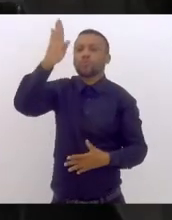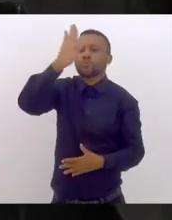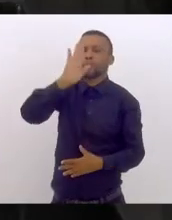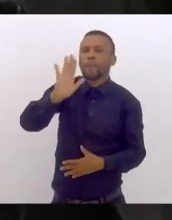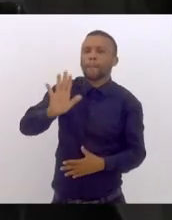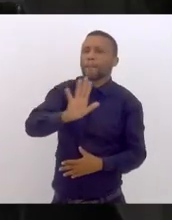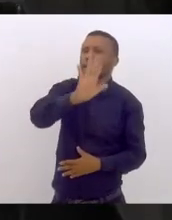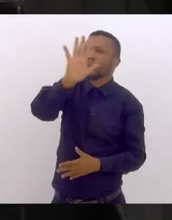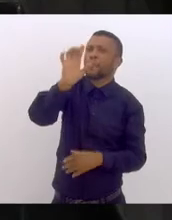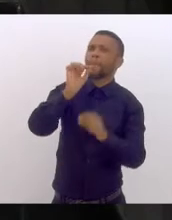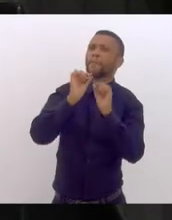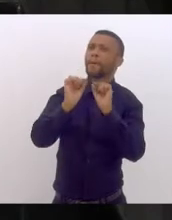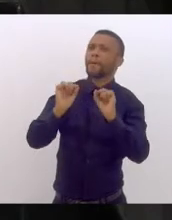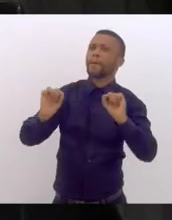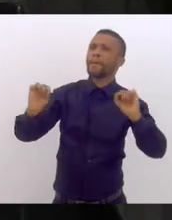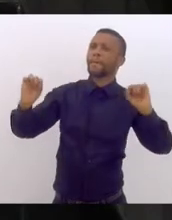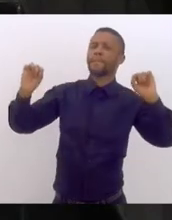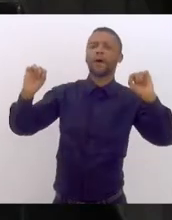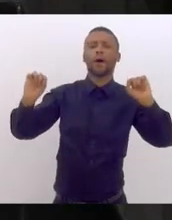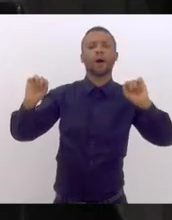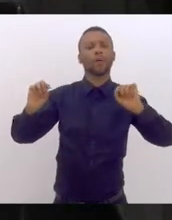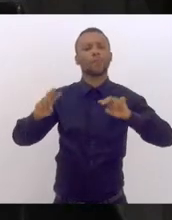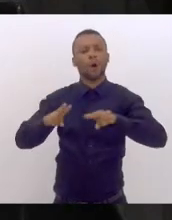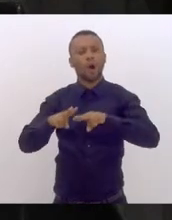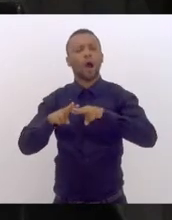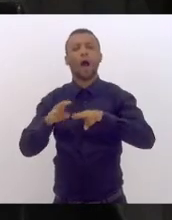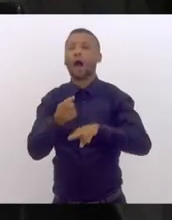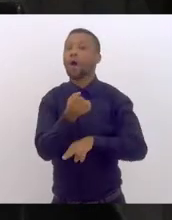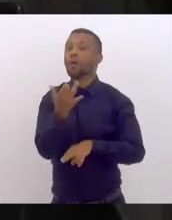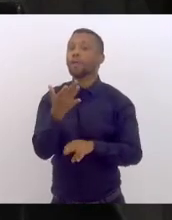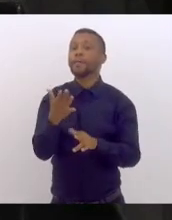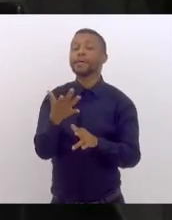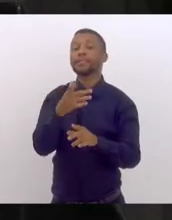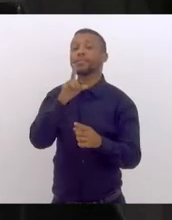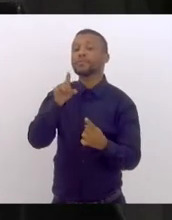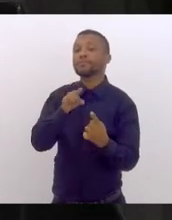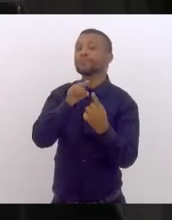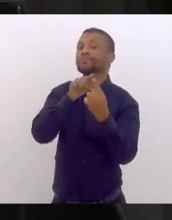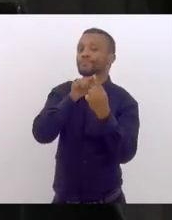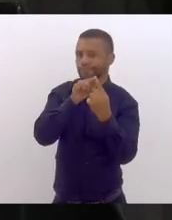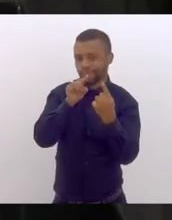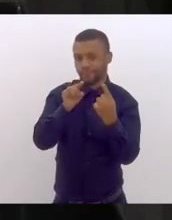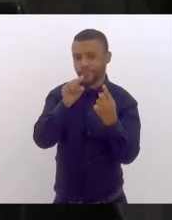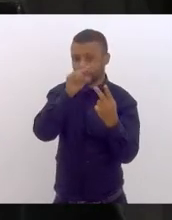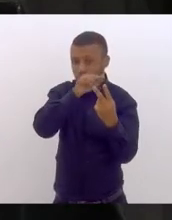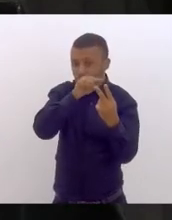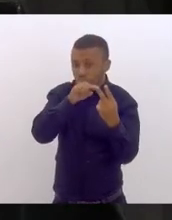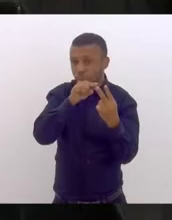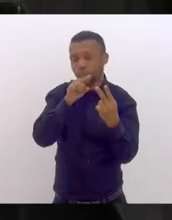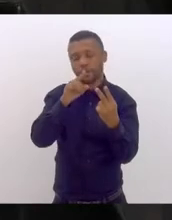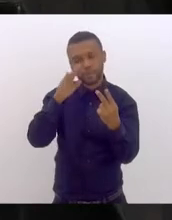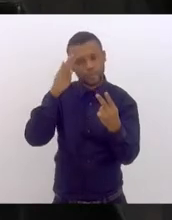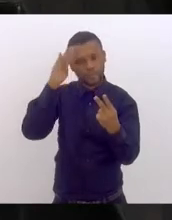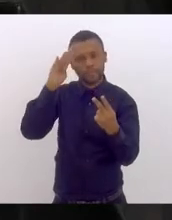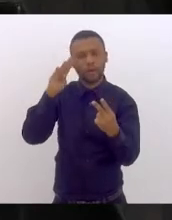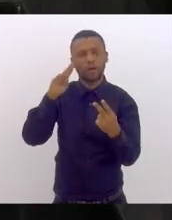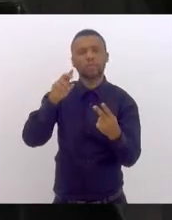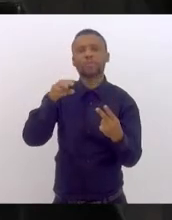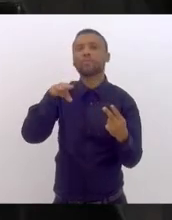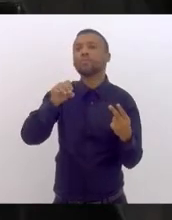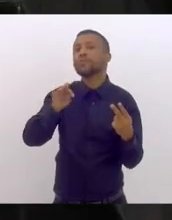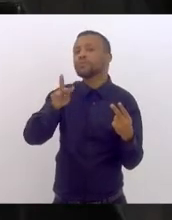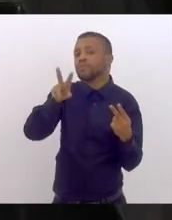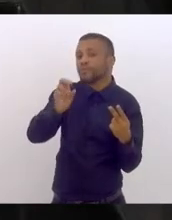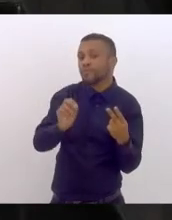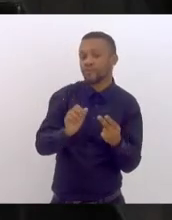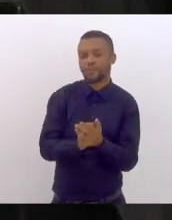a mais complexa do Brasil por algumas razões e aqui o destaque de hoje primeiro e pela